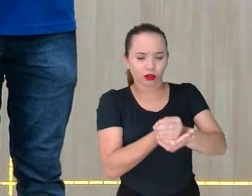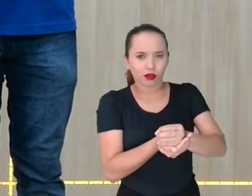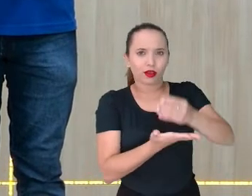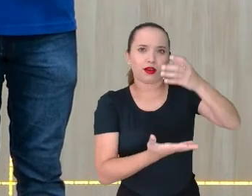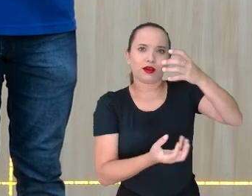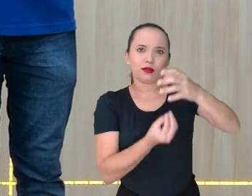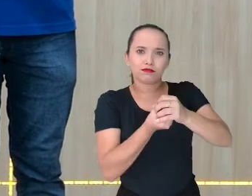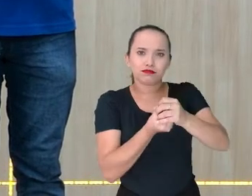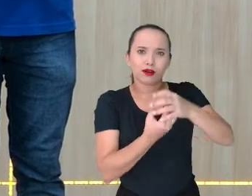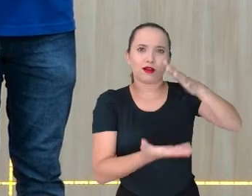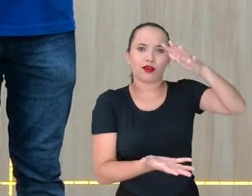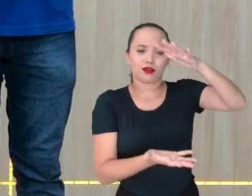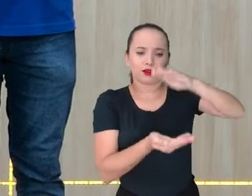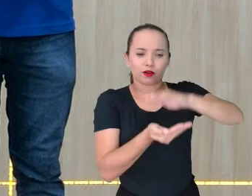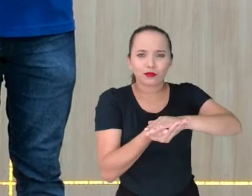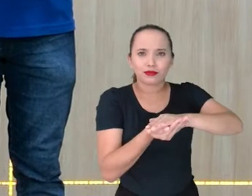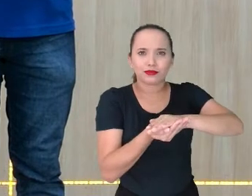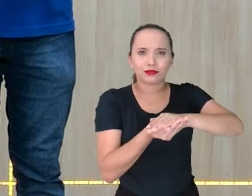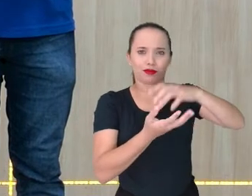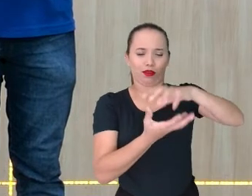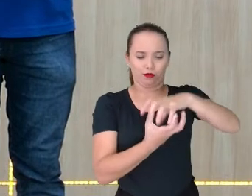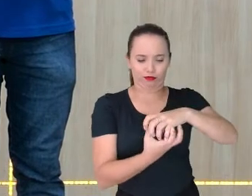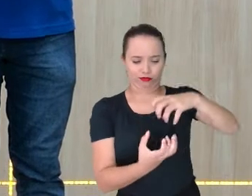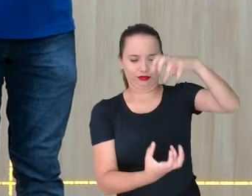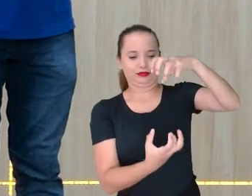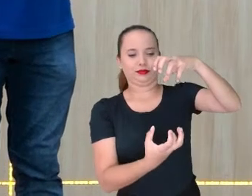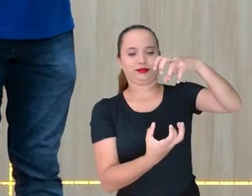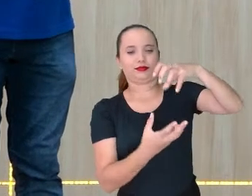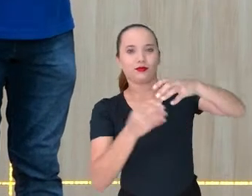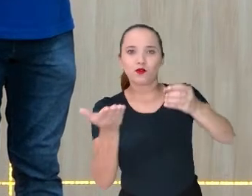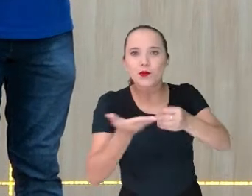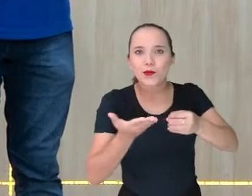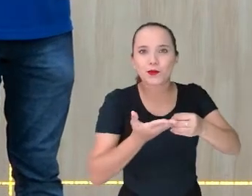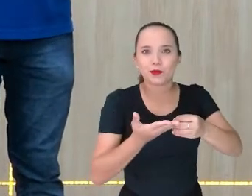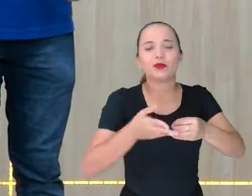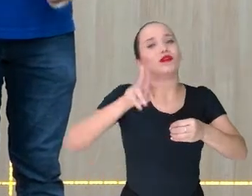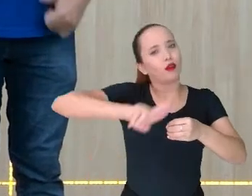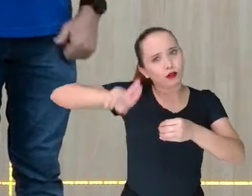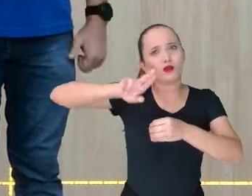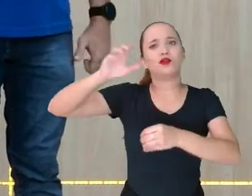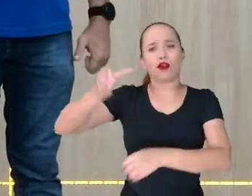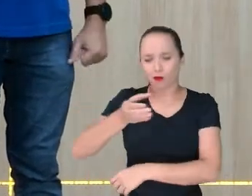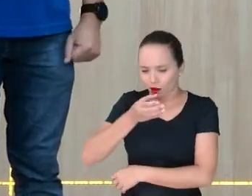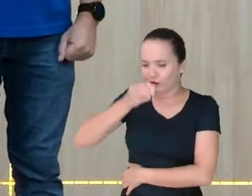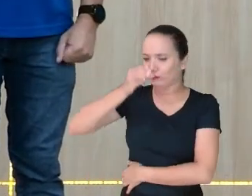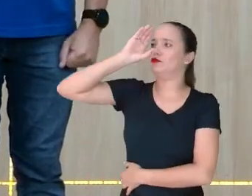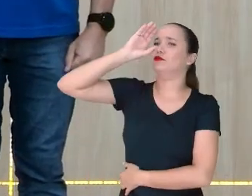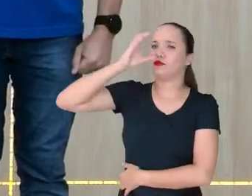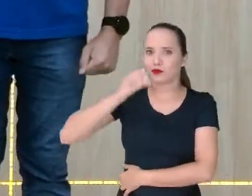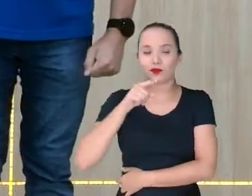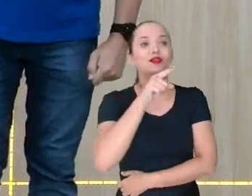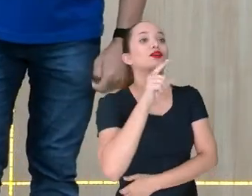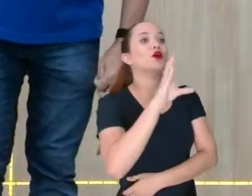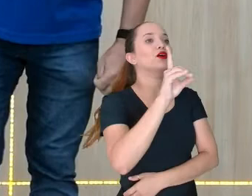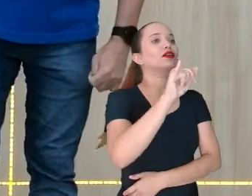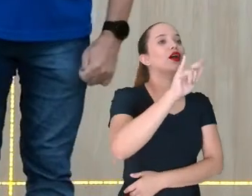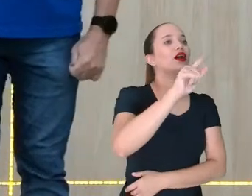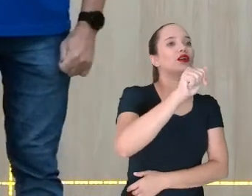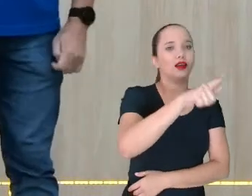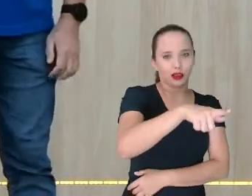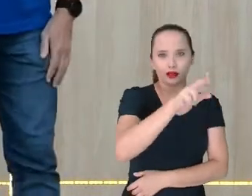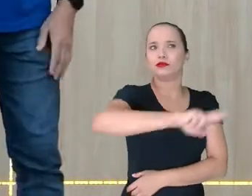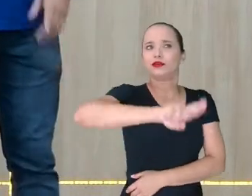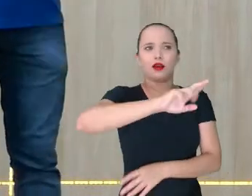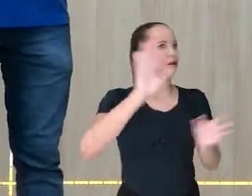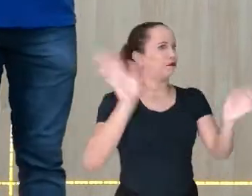copinho guardado, aí fazia prá, ele abria, né? E tomava Dalila água. usava. Quem? Dalila Dalila usava, né? Não, Dalila é